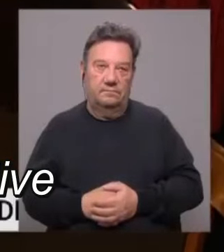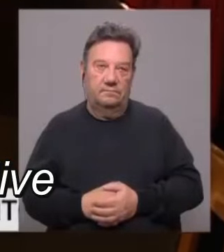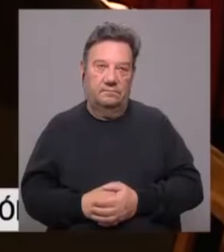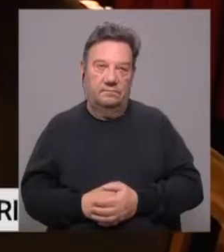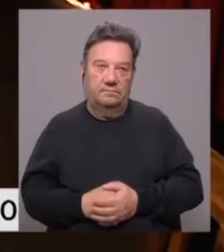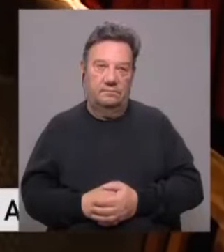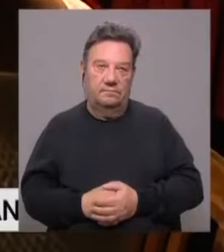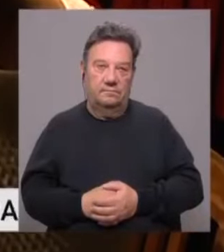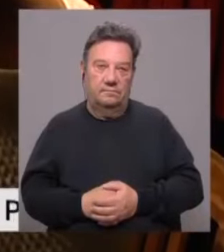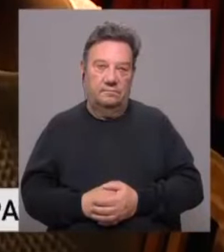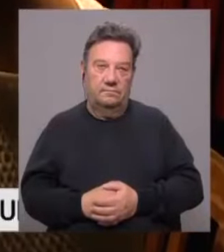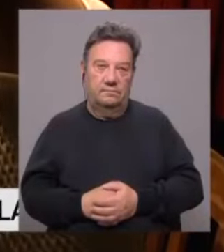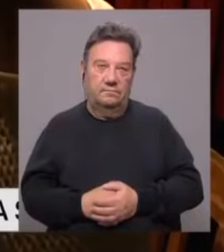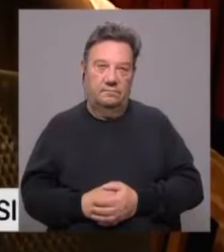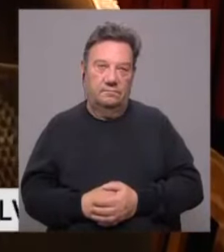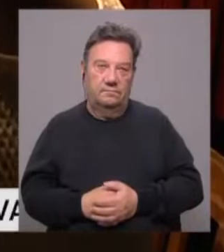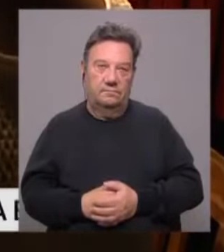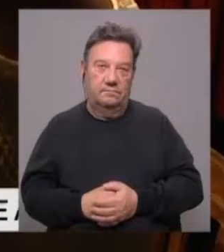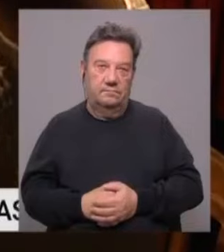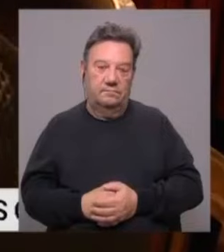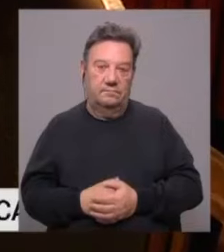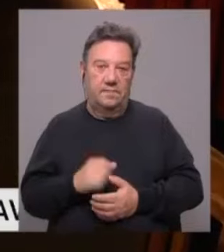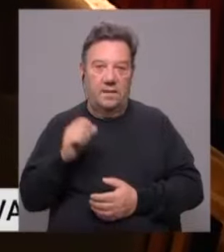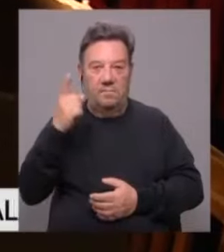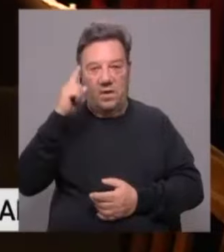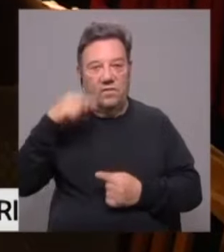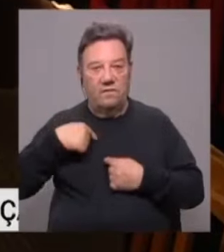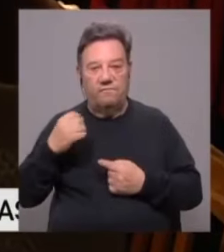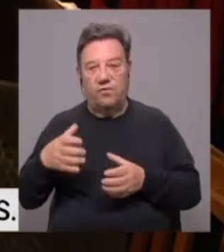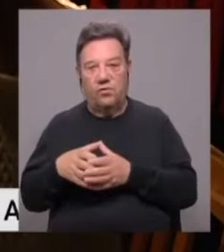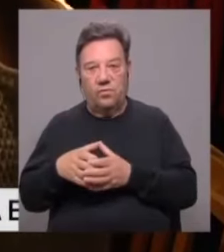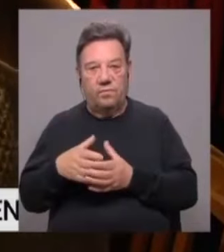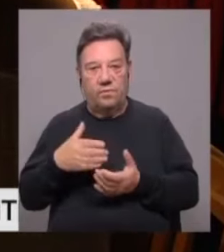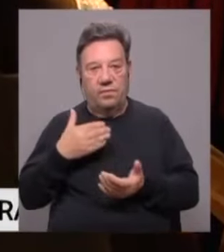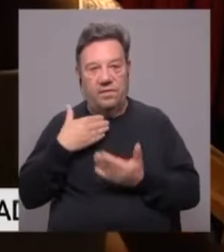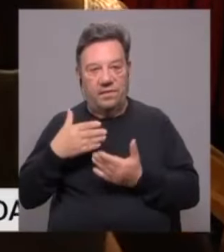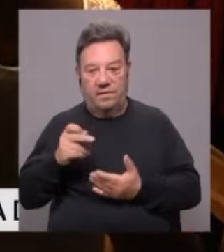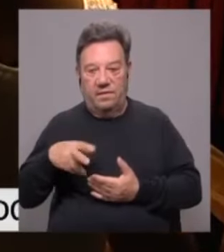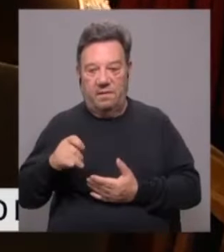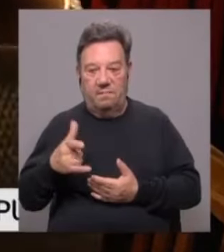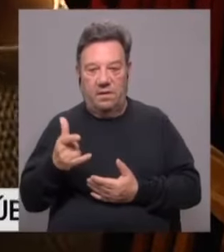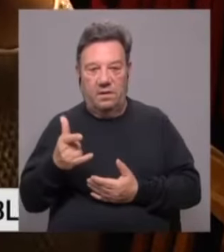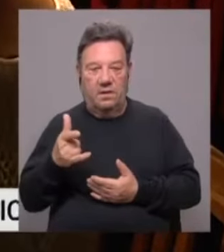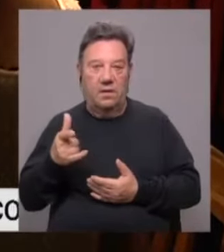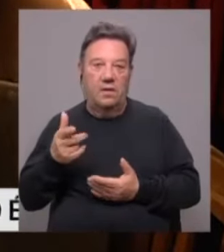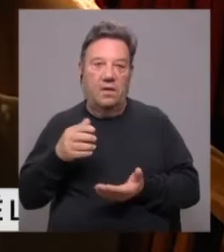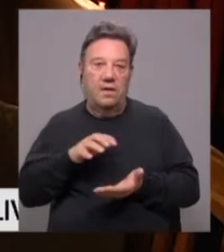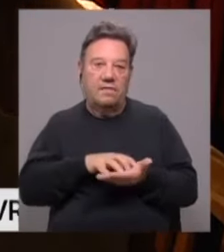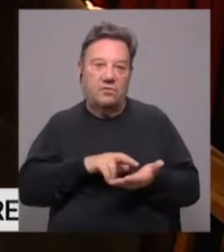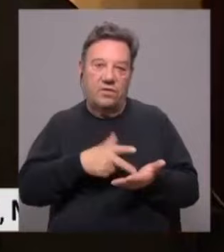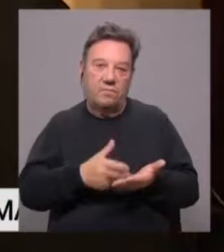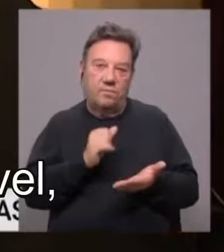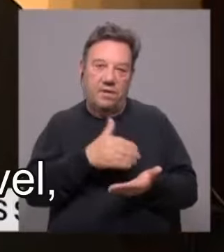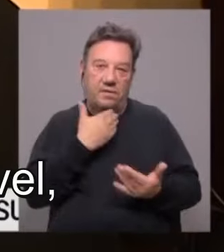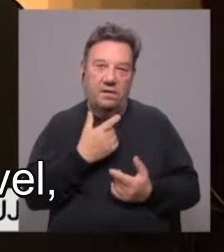ter nenhuma. Mas pode ser ainda melhor. O primeiro desafio foi do grupo de dramaturgia, que adaptou o texto para o teatro.